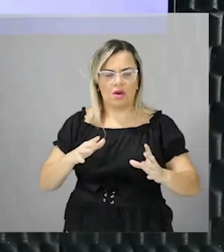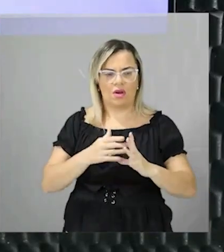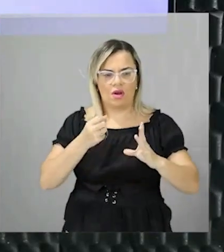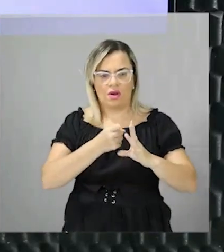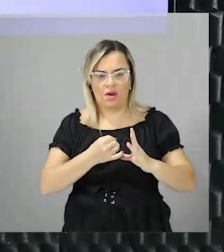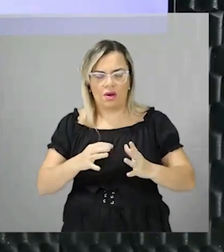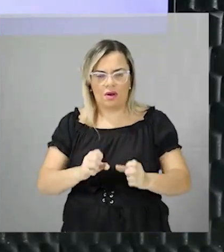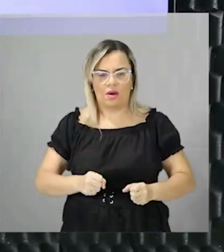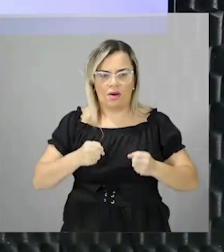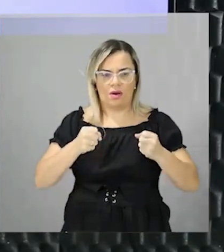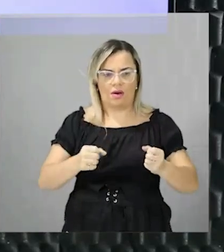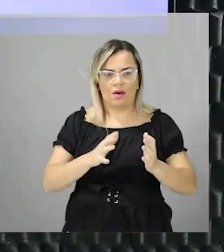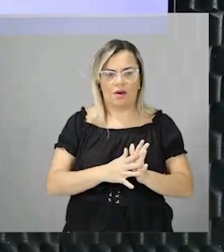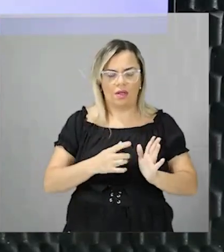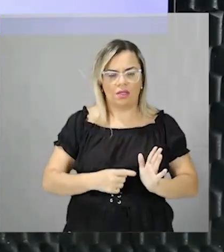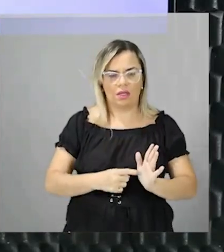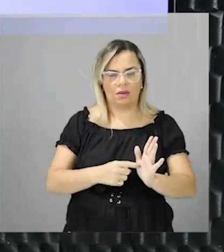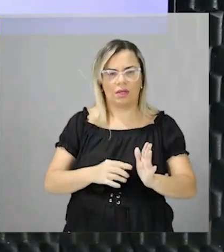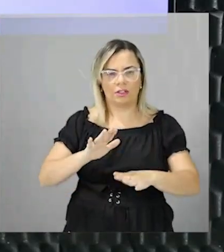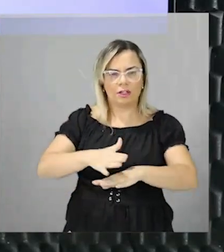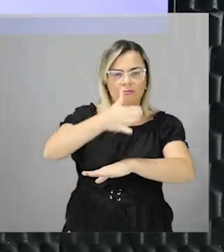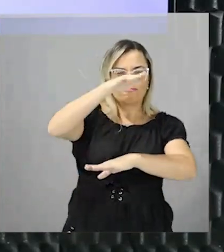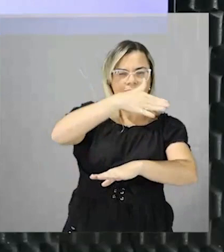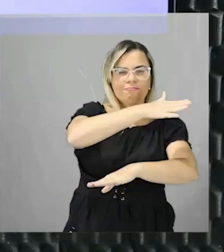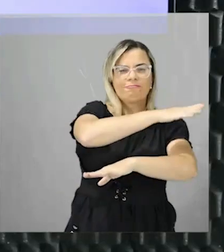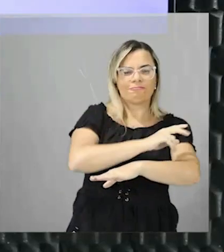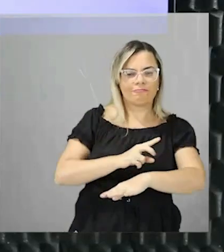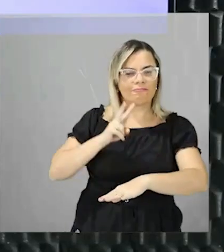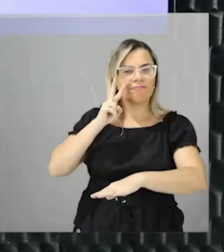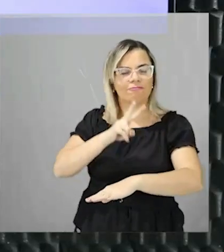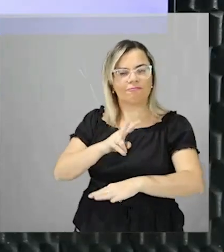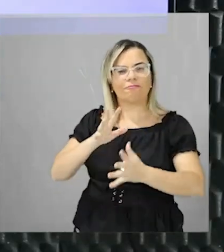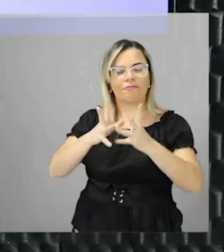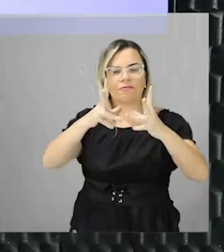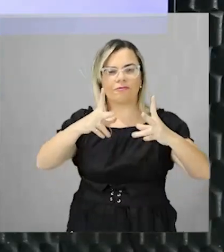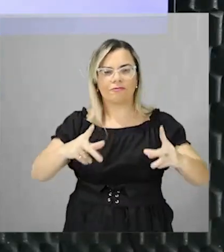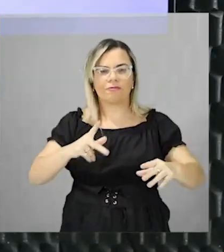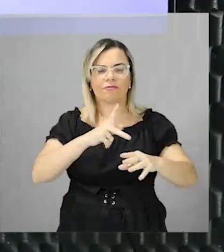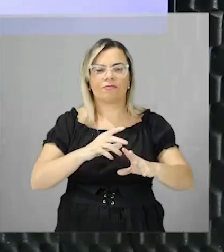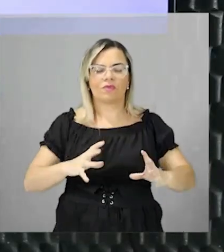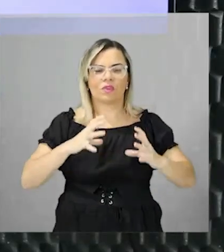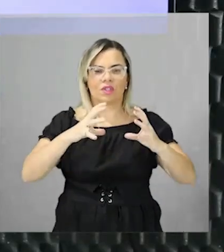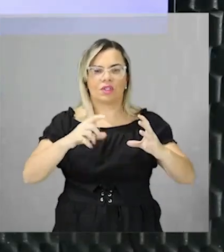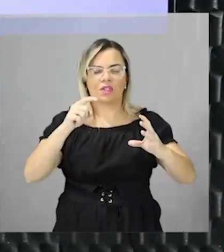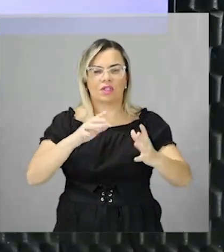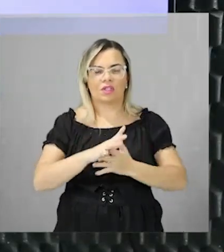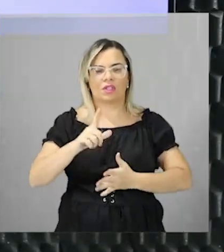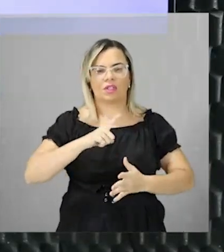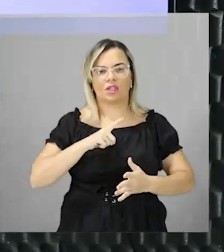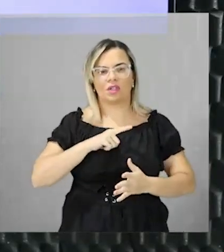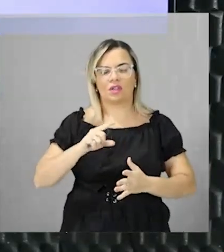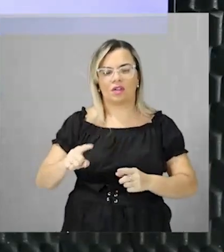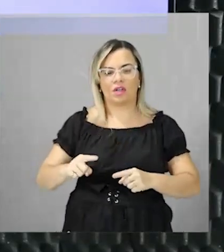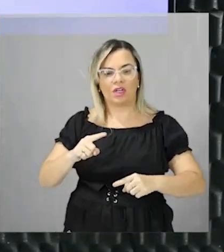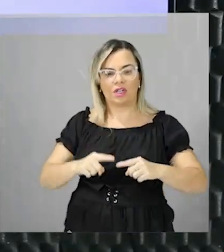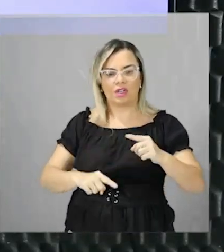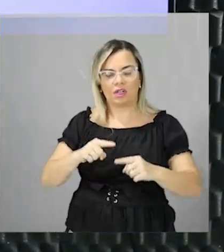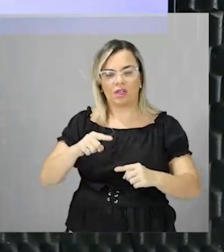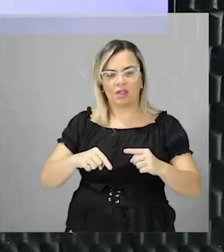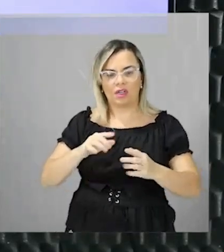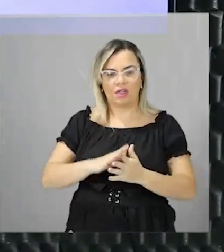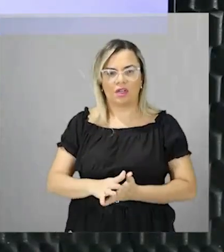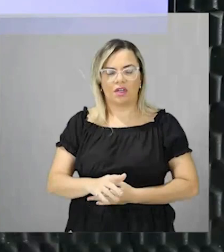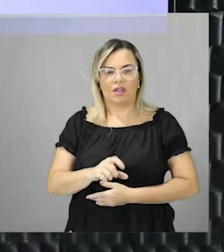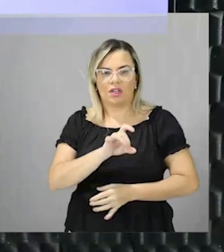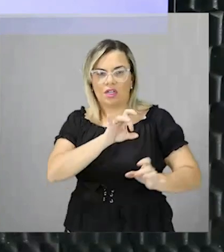ficar destacadas no relevo. Ou seja, ele está falando aí, galera, do desgaste das rochas e ele cita um elemento externo específico. Quem? A